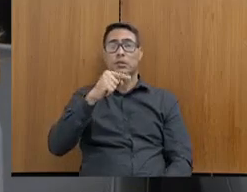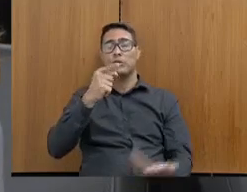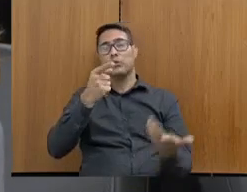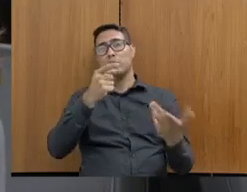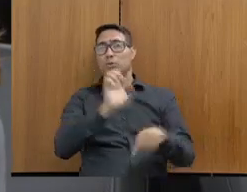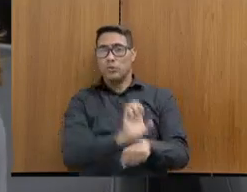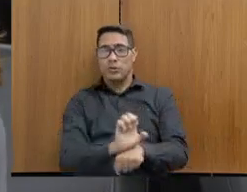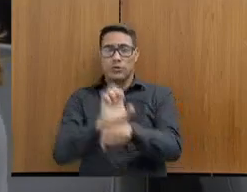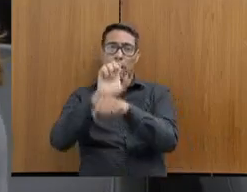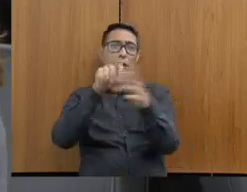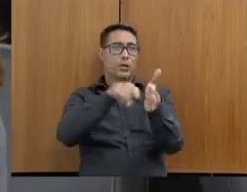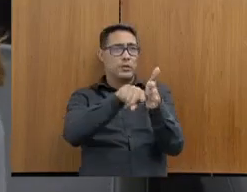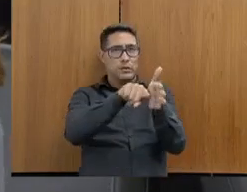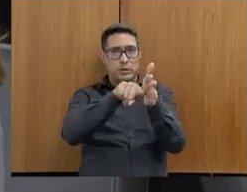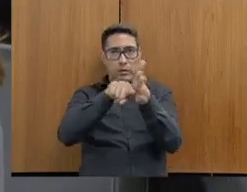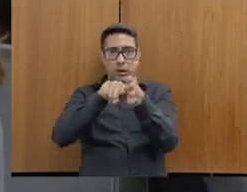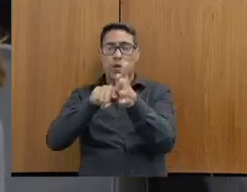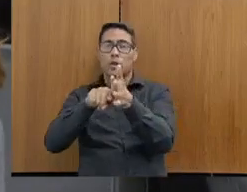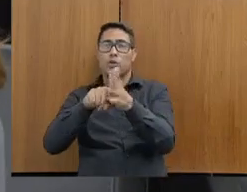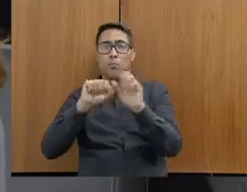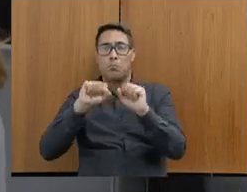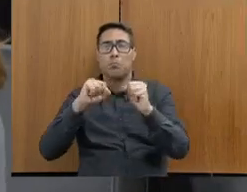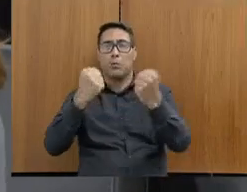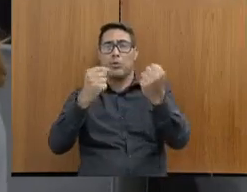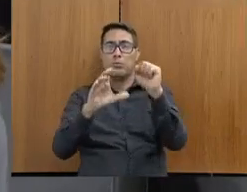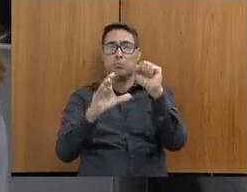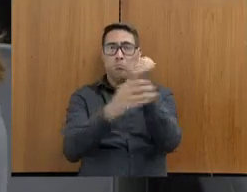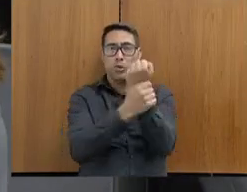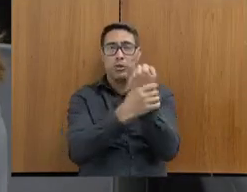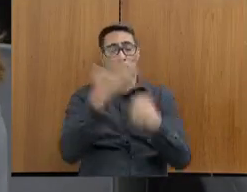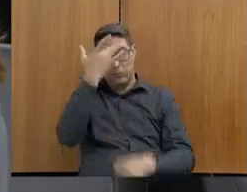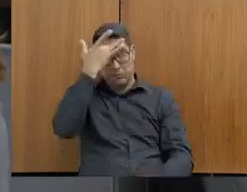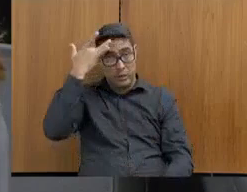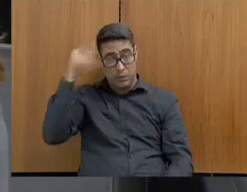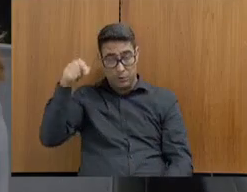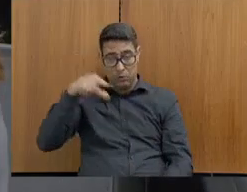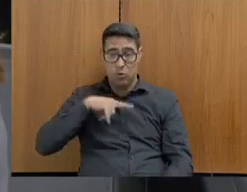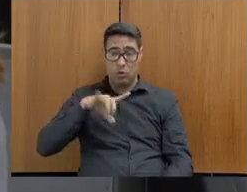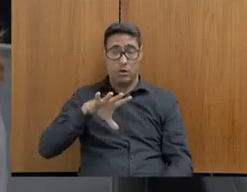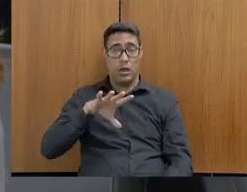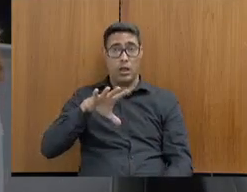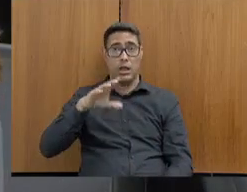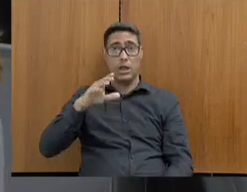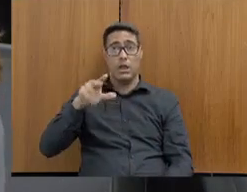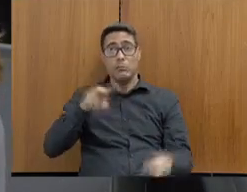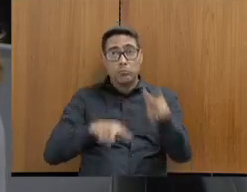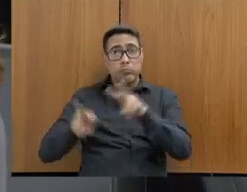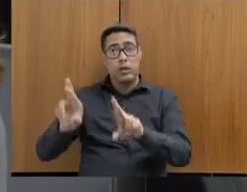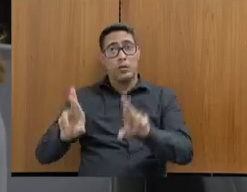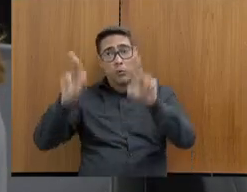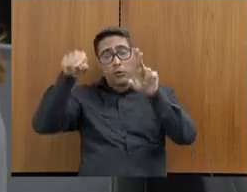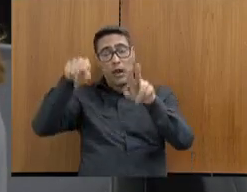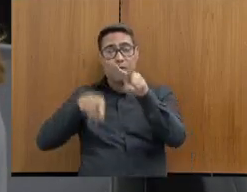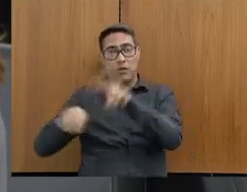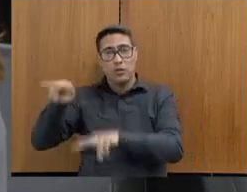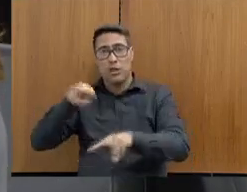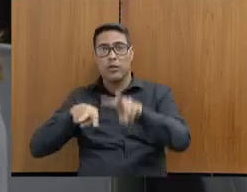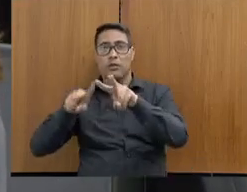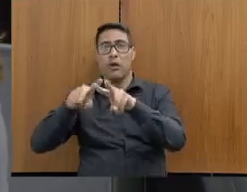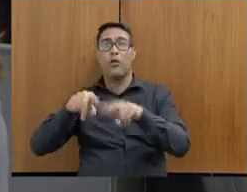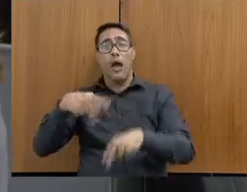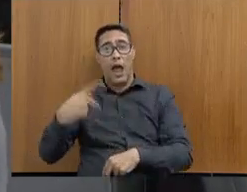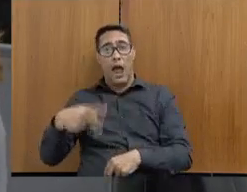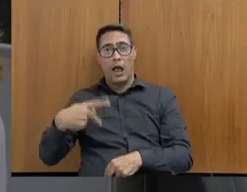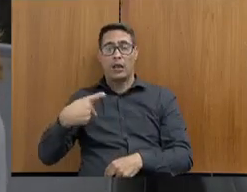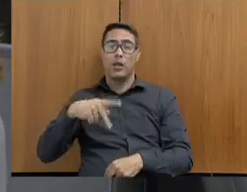homicídios proteção a pessoa nós temos um núcleo especializado de investigação de feminicídios o nosso estado é o segundo mais populoso do país